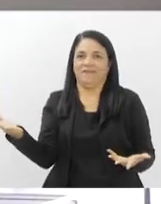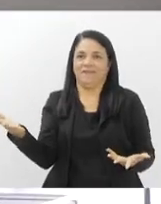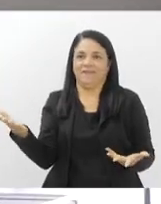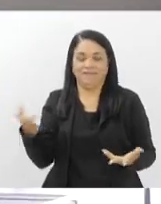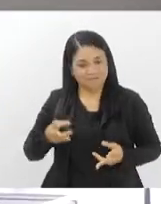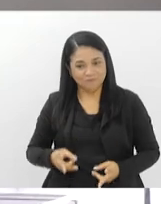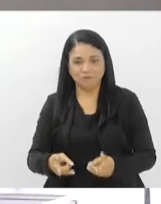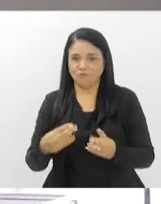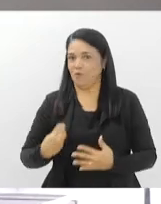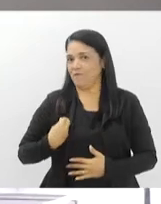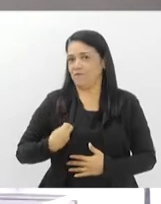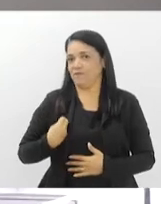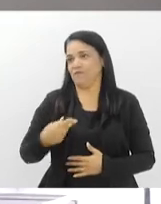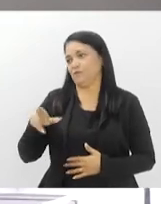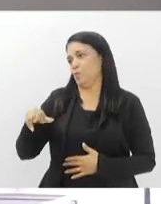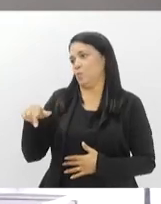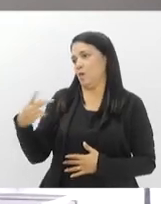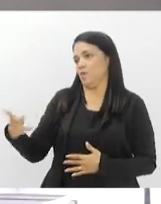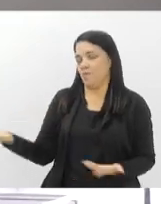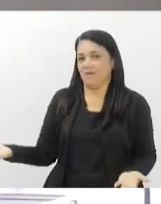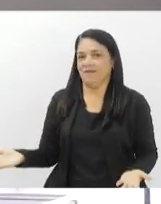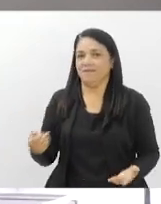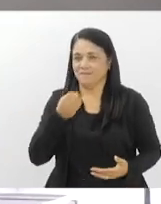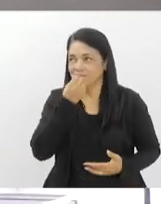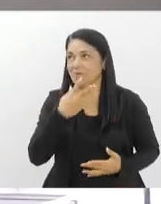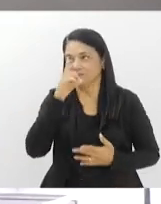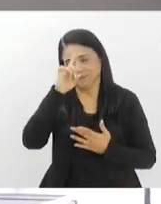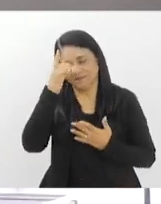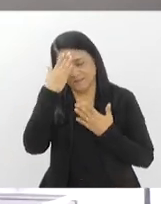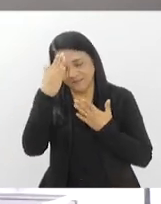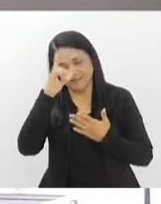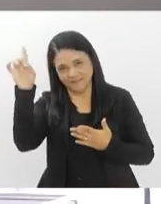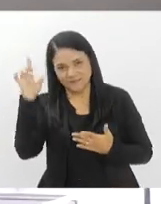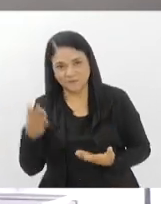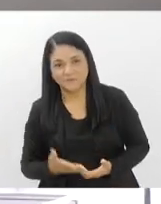a Deus, graças a Deus. Vamos embora, vamos prosseguir. Mas, senhor presidente.